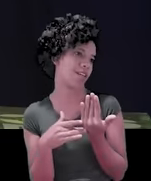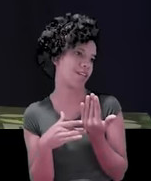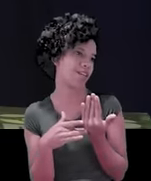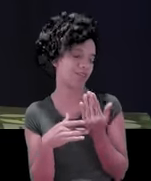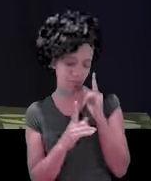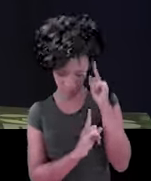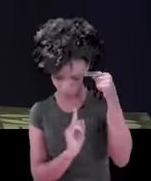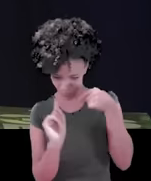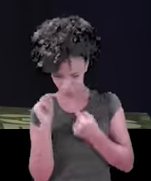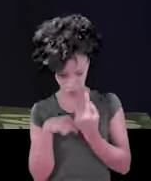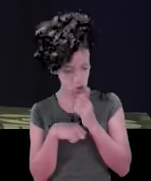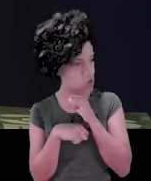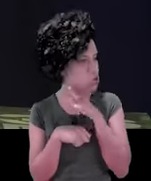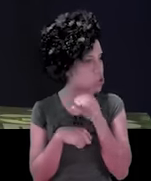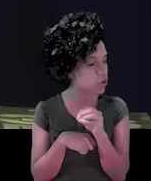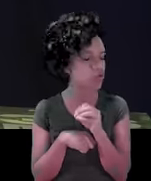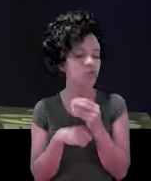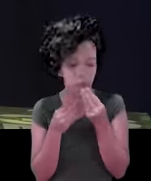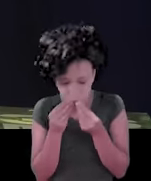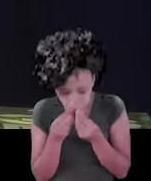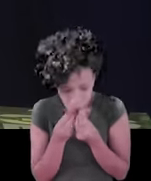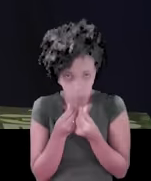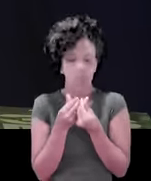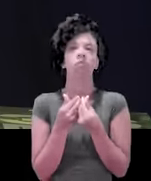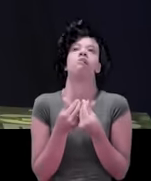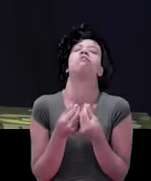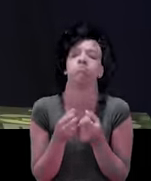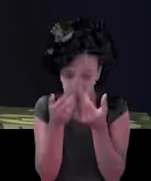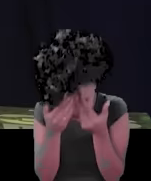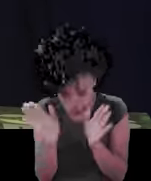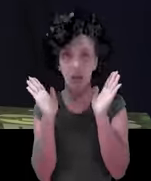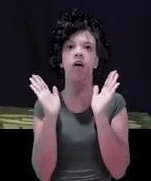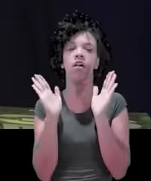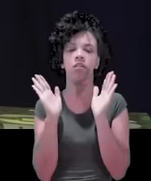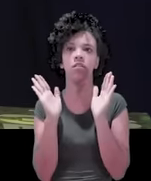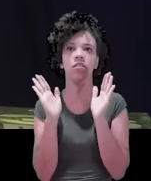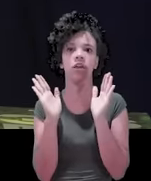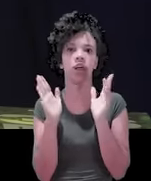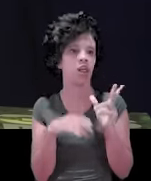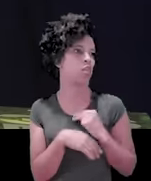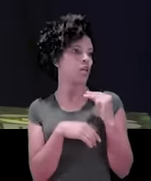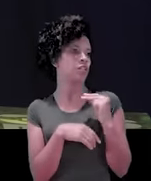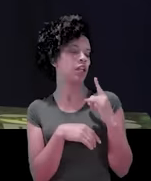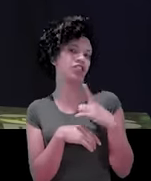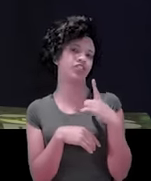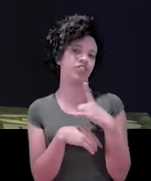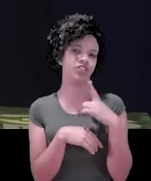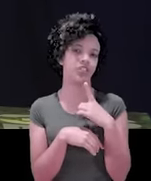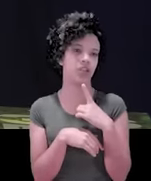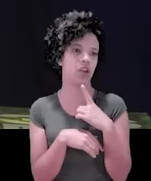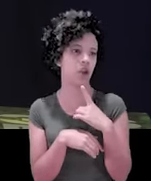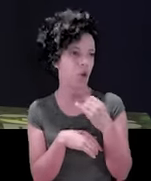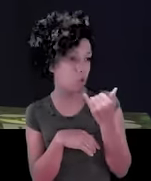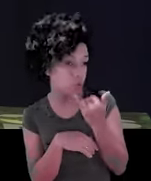os íons de sal de sódio Arco do mundo puxa parece que minha cabeça voltou a funcionar melhor E aí eu tinha